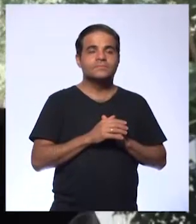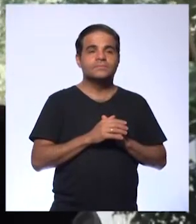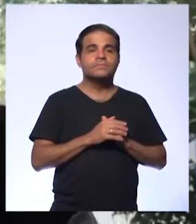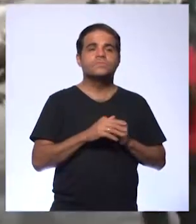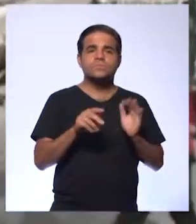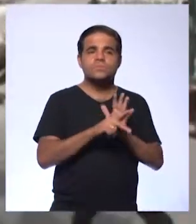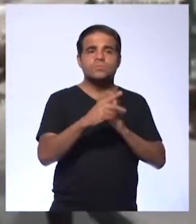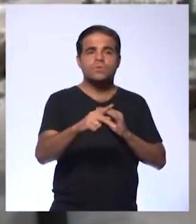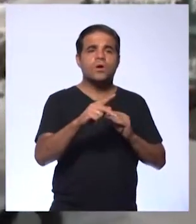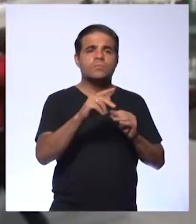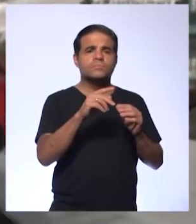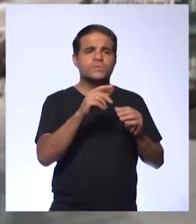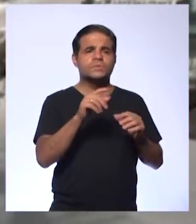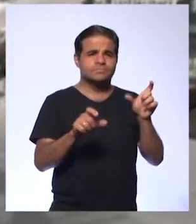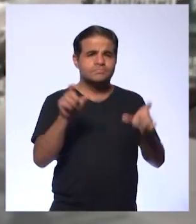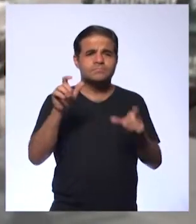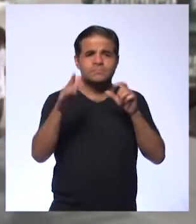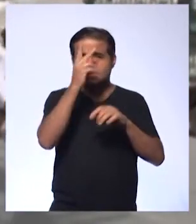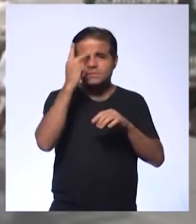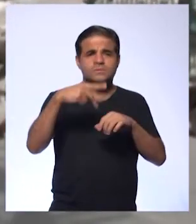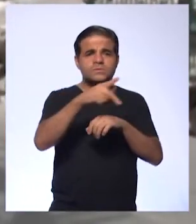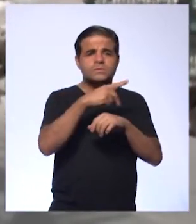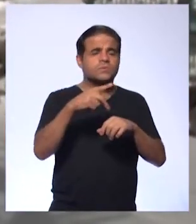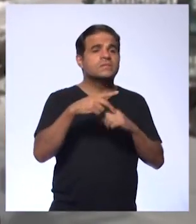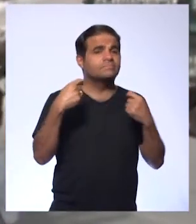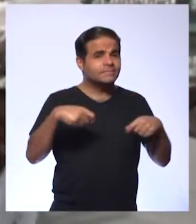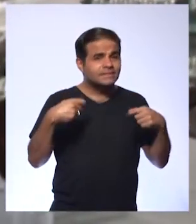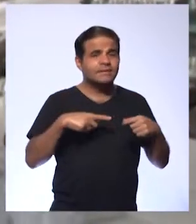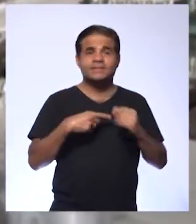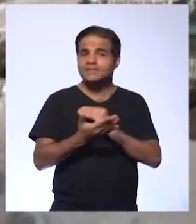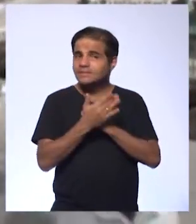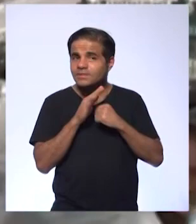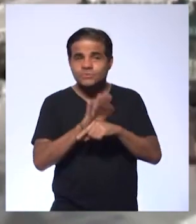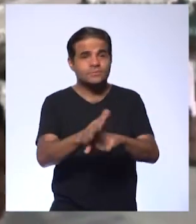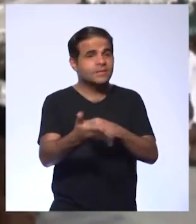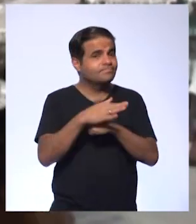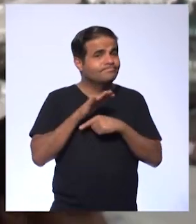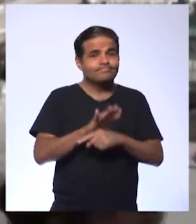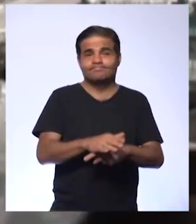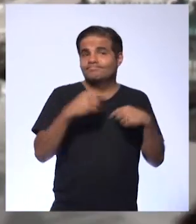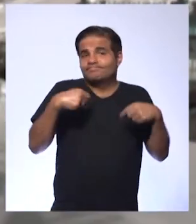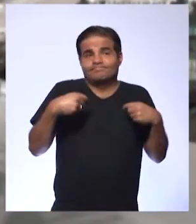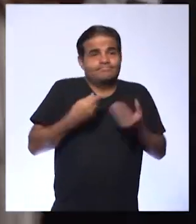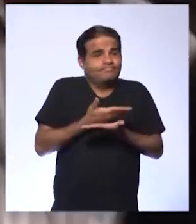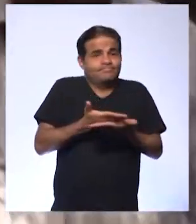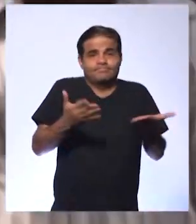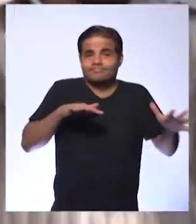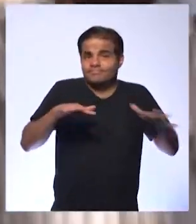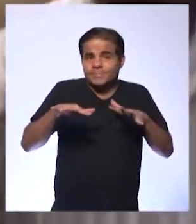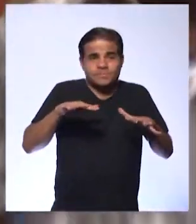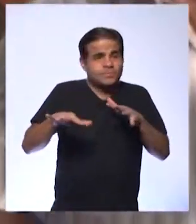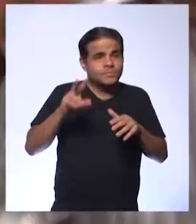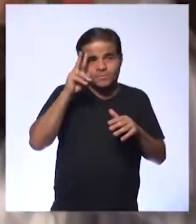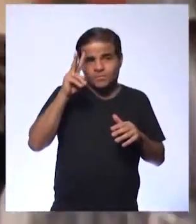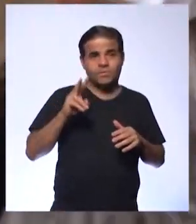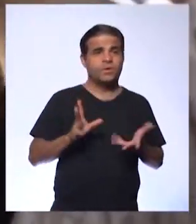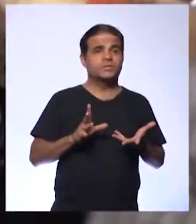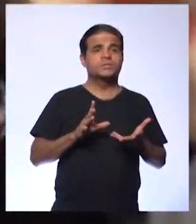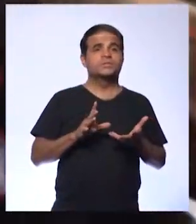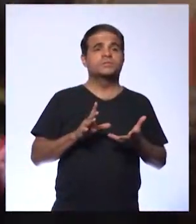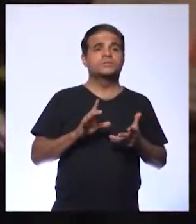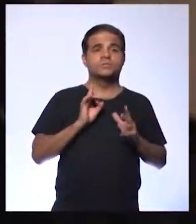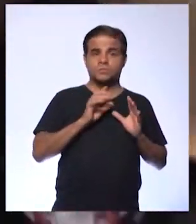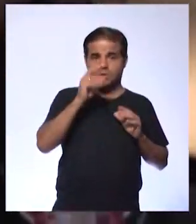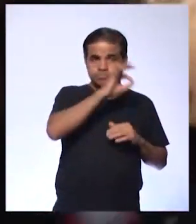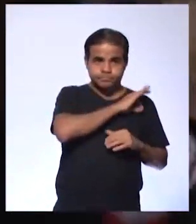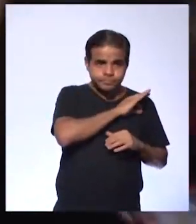Os próprios haitianos viram que eles teriam que se ajudar naquele momento. Então, não somente a polícia não,